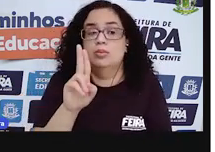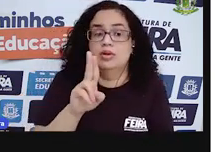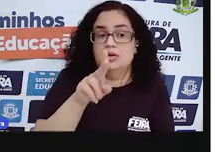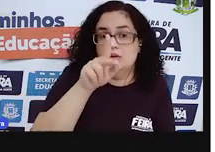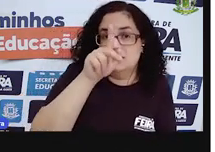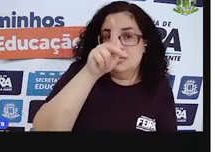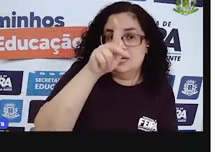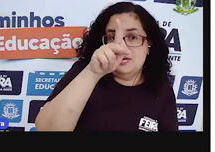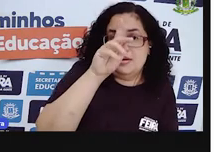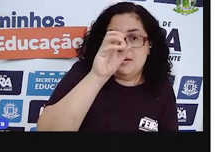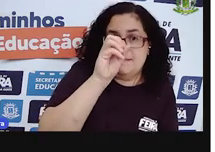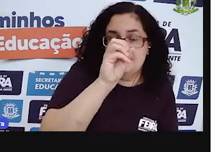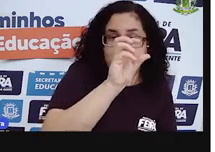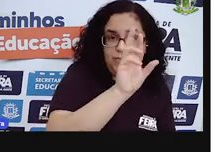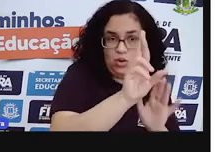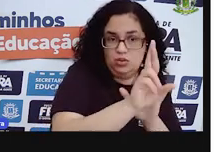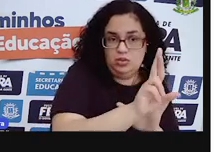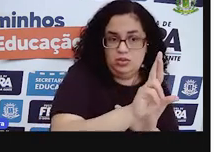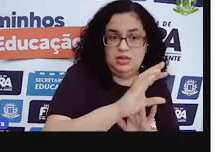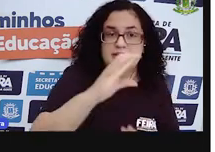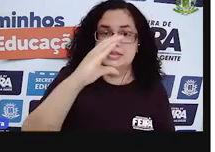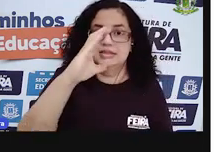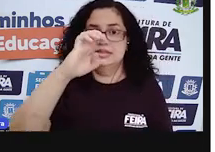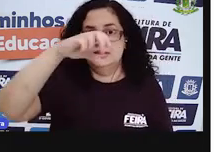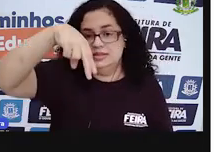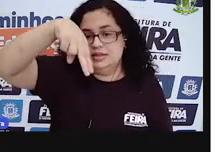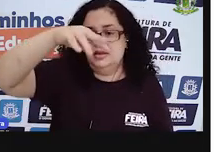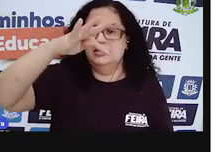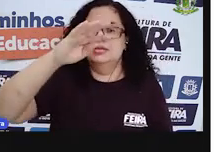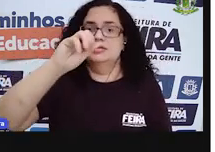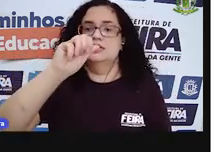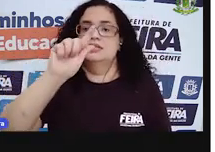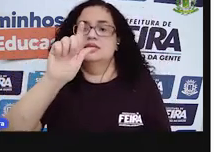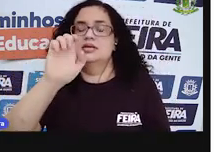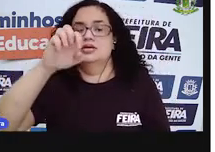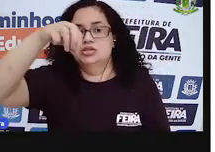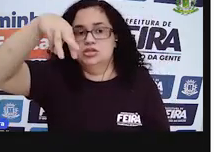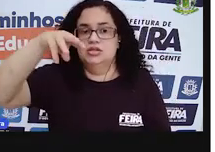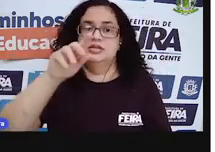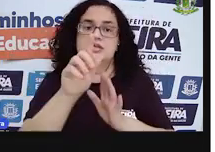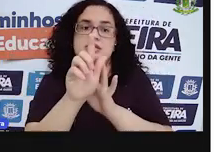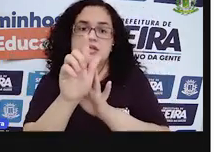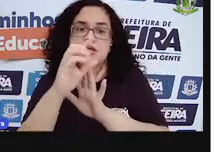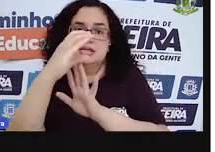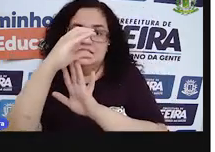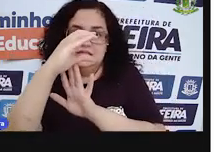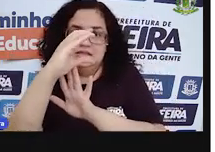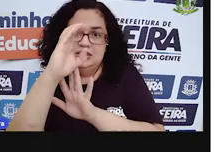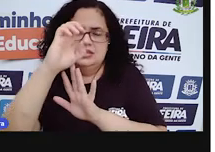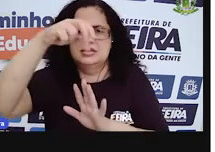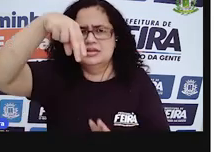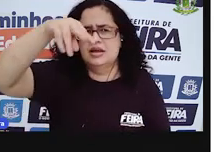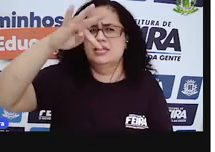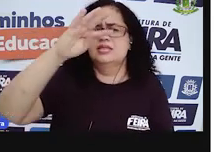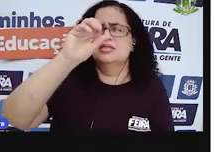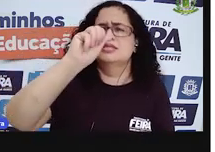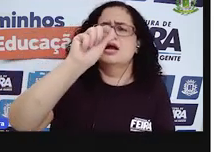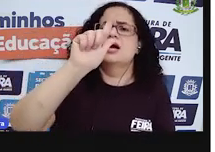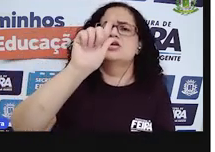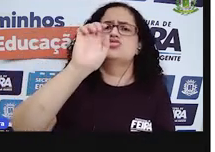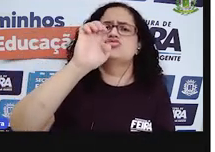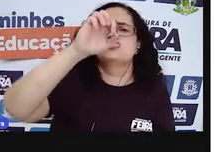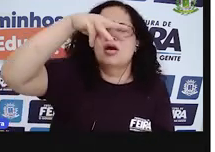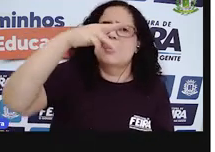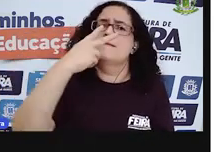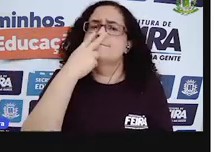nome Ó bebê sentar gem sentar gem sentar gem tem a ver com